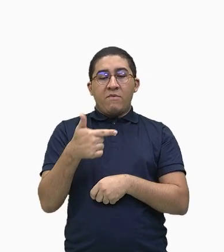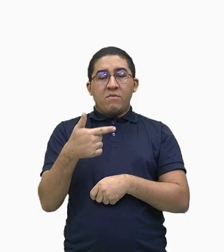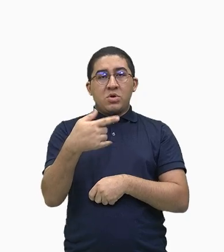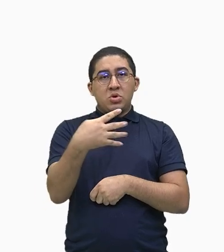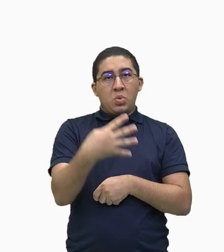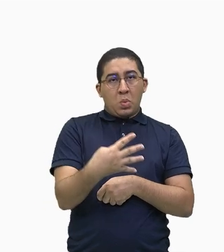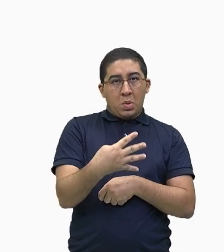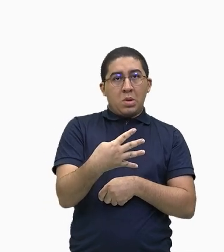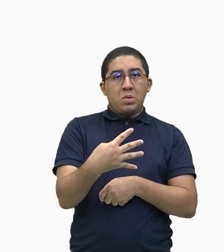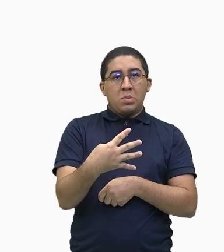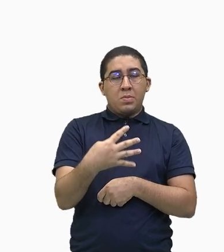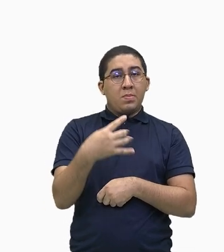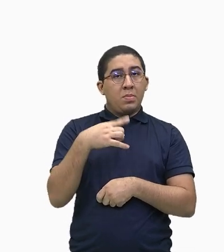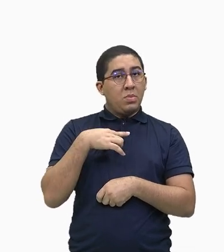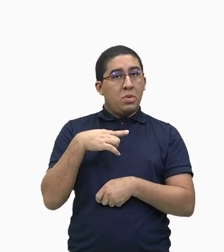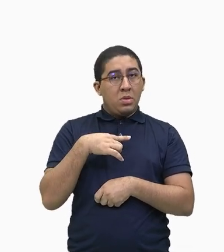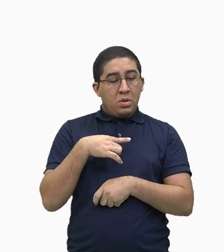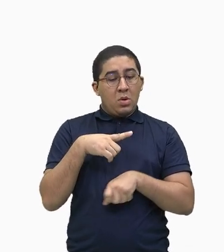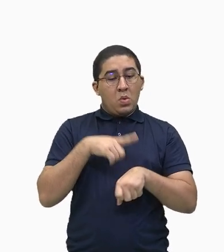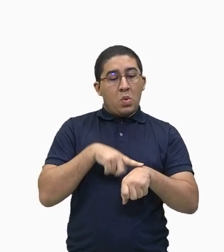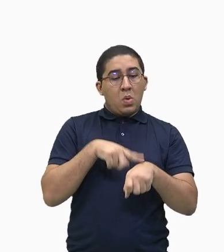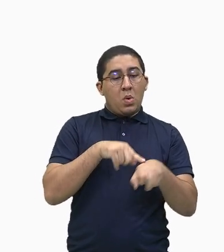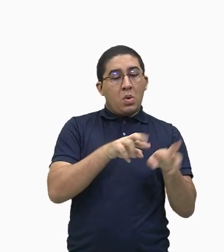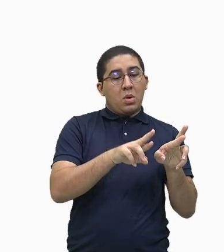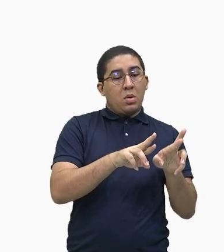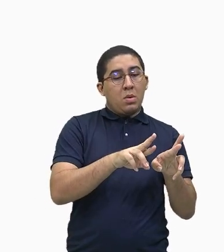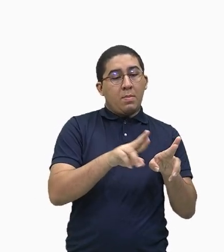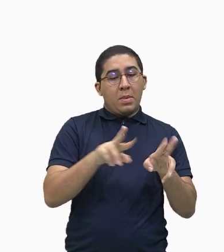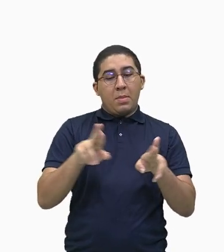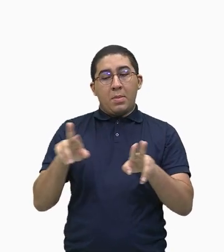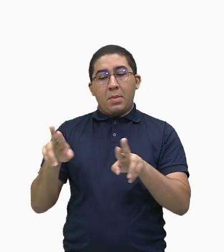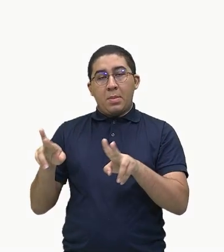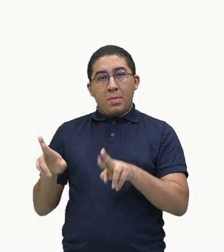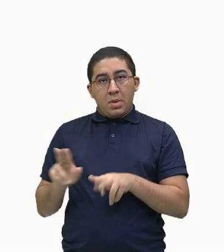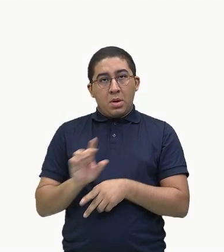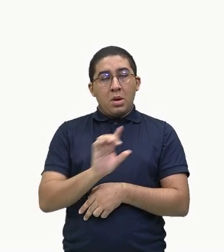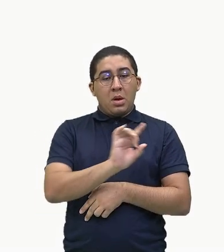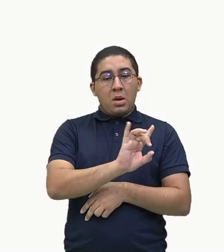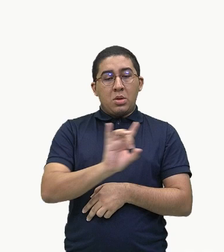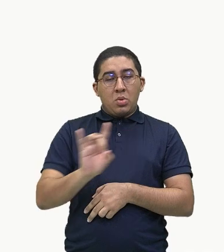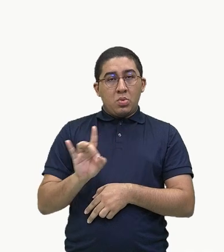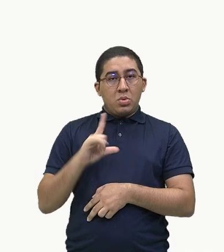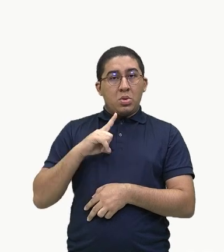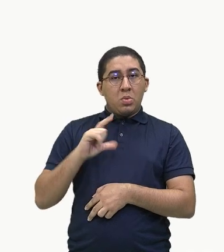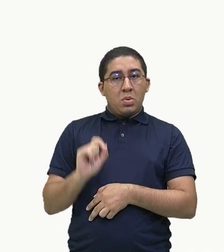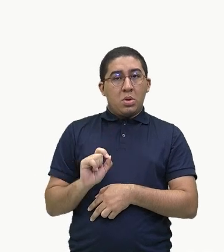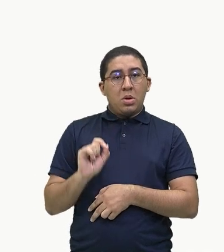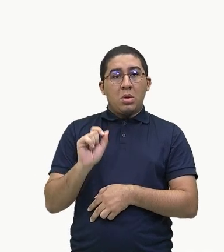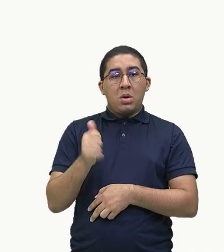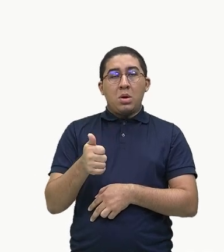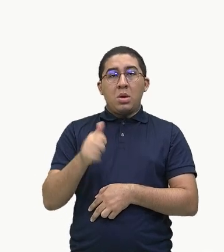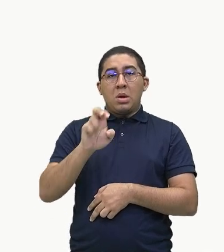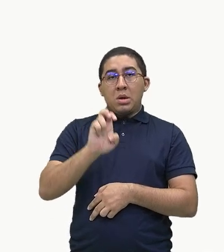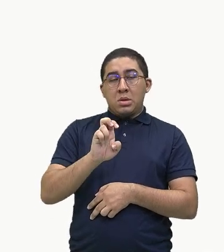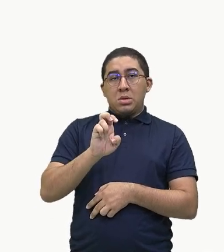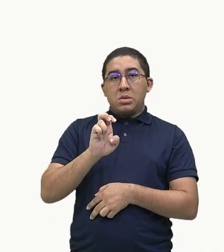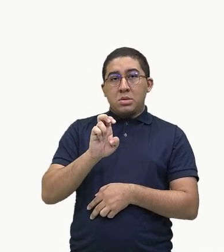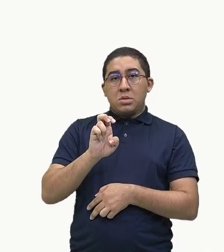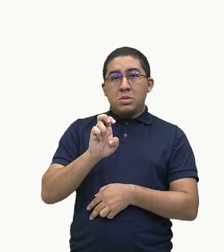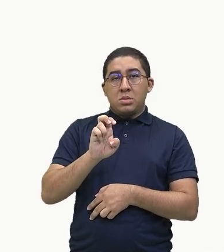24 fusos horários. Cada um desses fusos, ele mede 15 graus